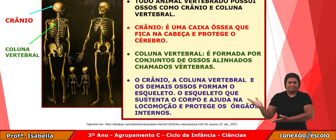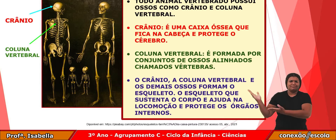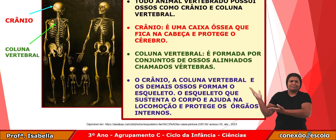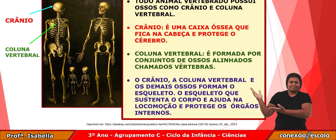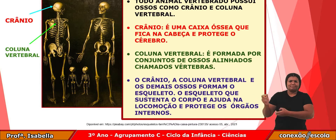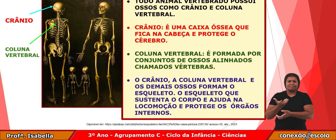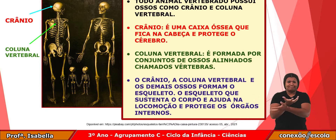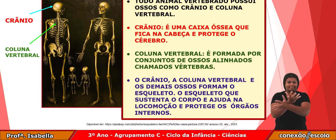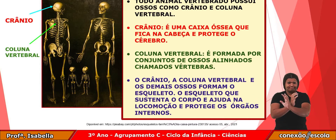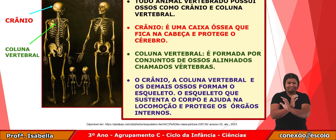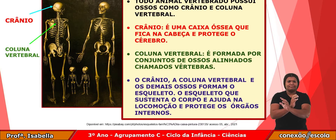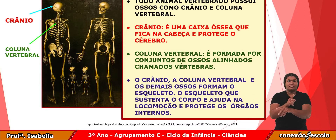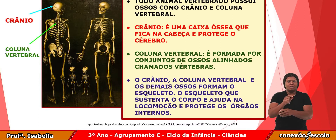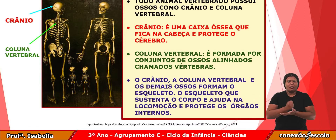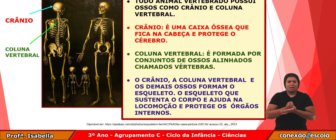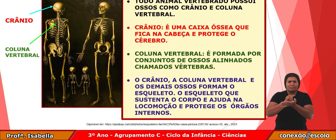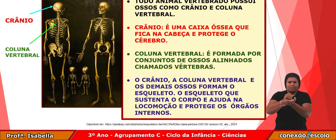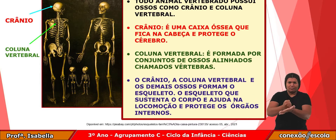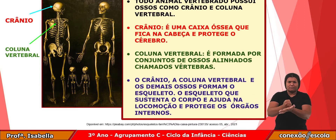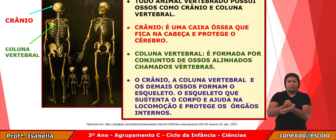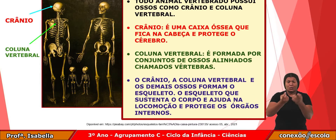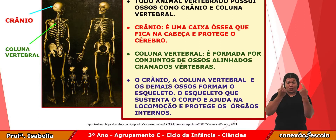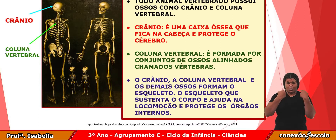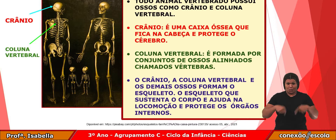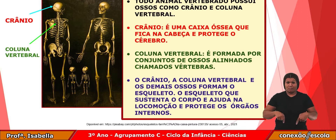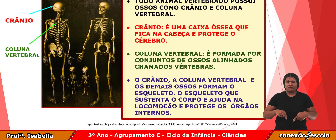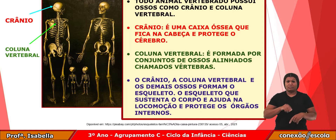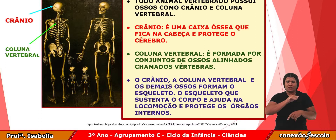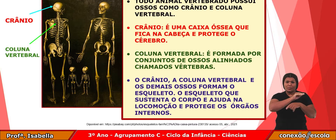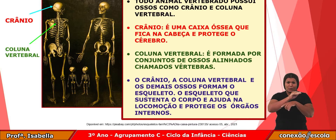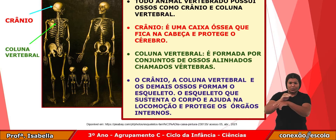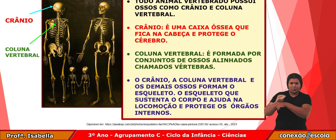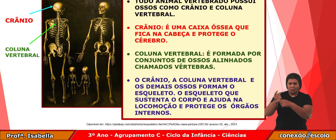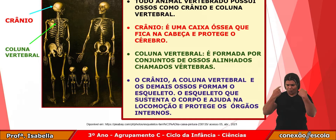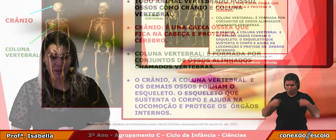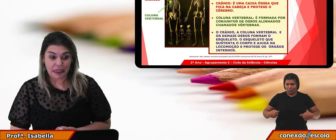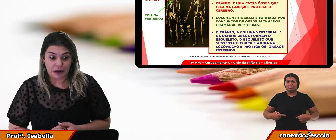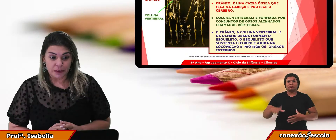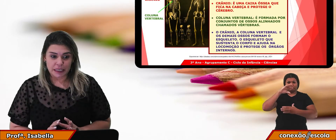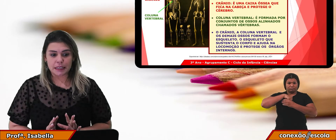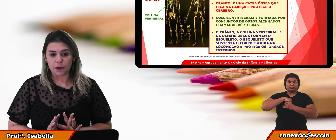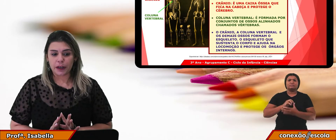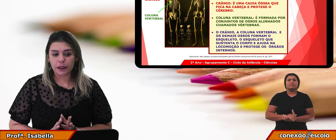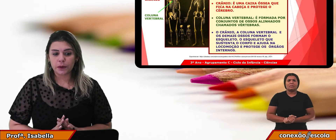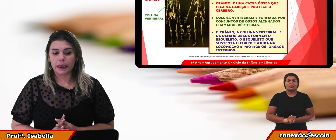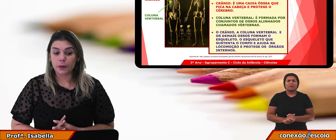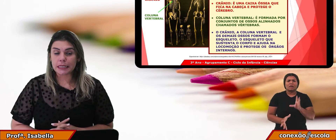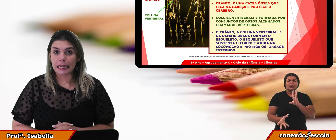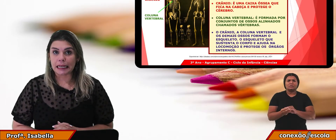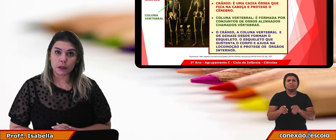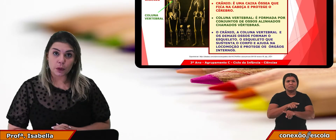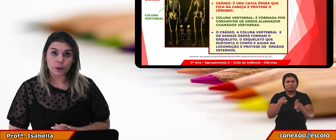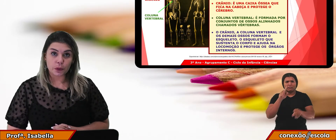na locomoção e protegem os órgãos internos. Resumindo, tia Isabela, vocês estão vendo aí